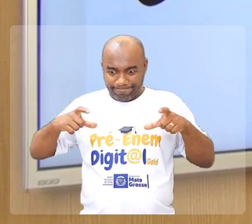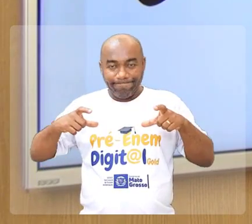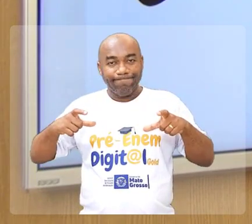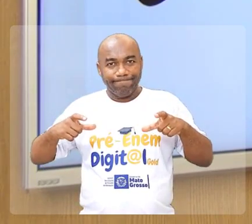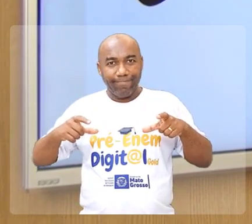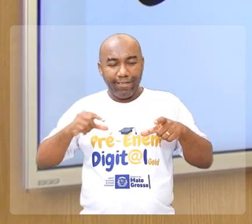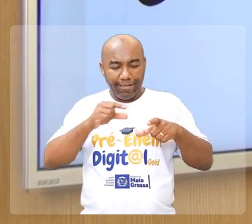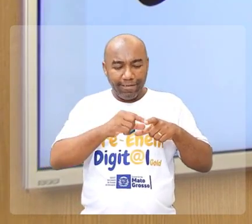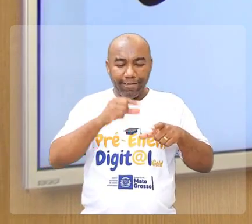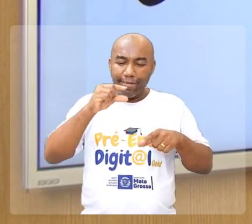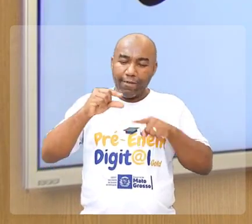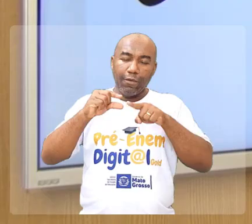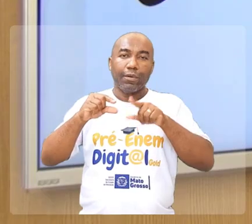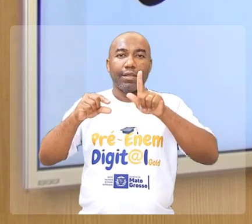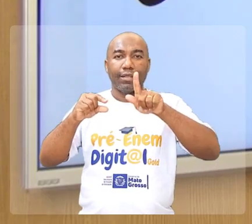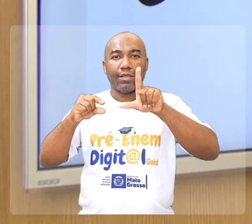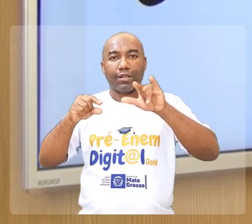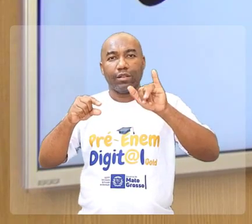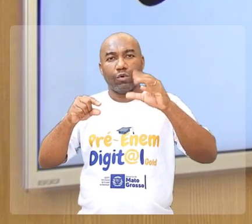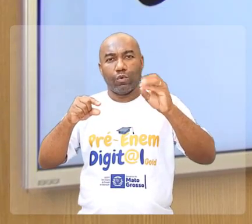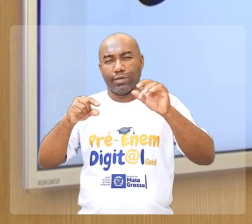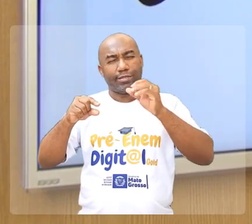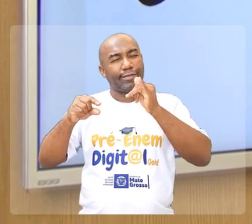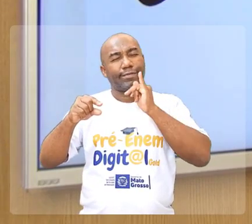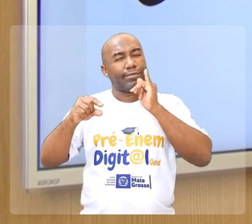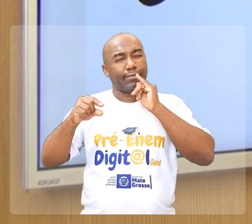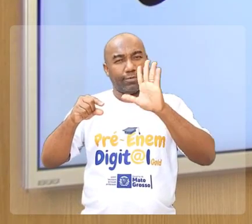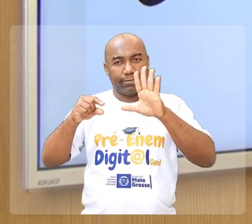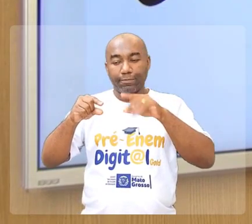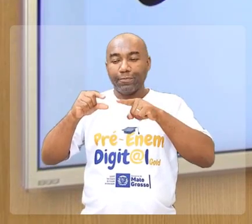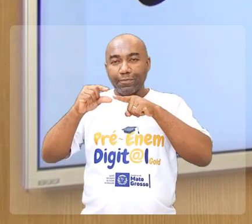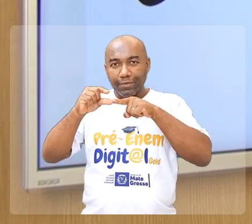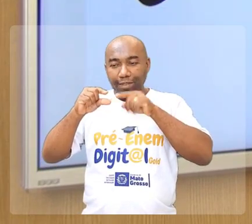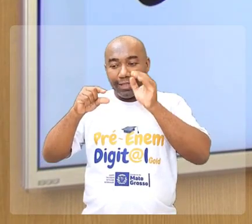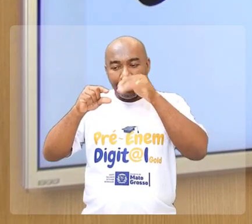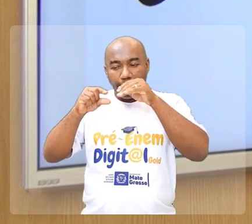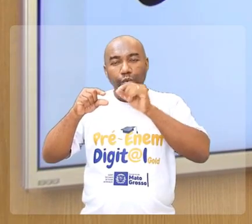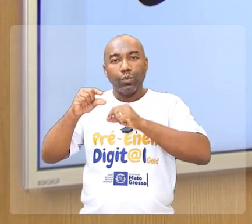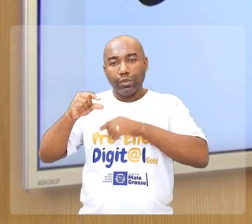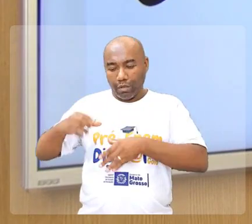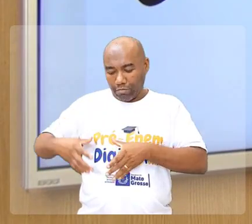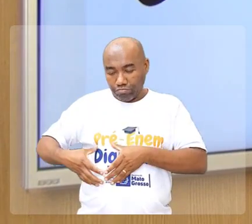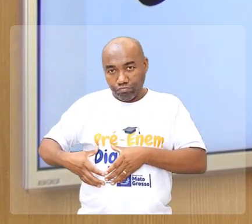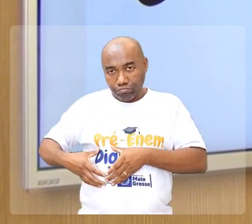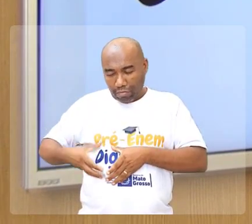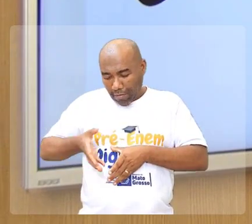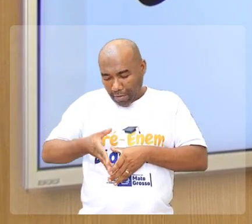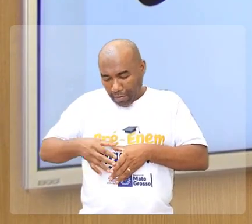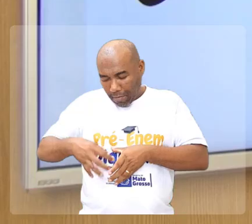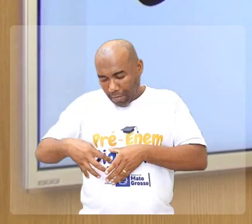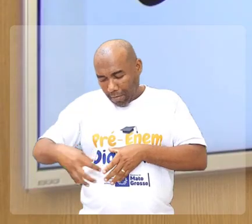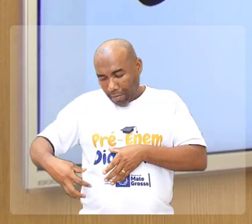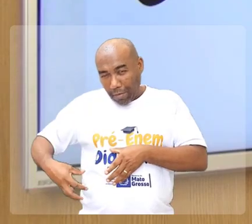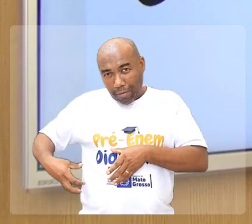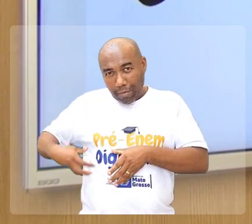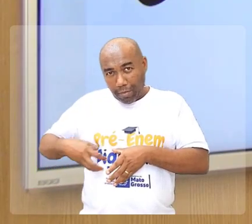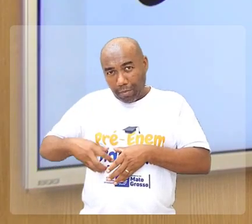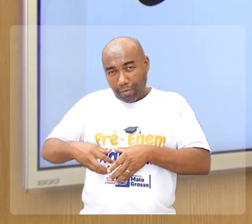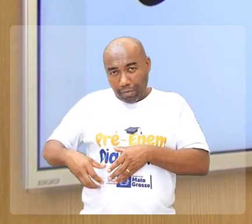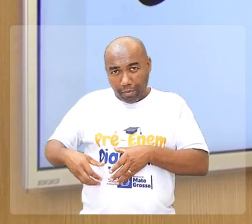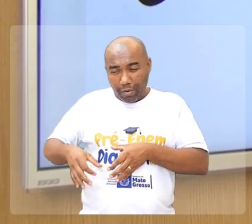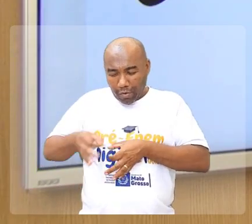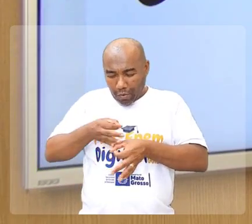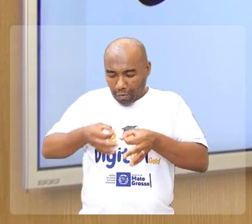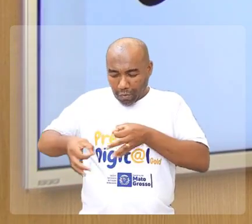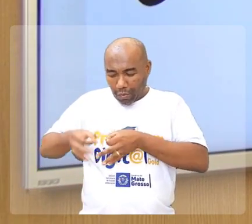quadradinho daquele é uma glicose. Então é como se aqui dentro do fígado nós pegássemos cada quadradinho e formássemos uma